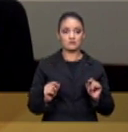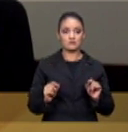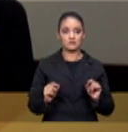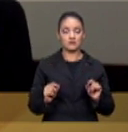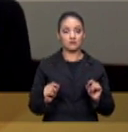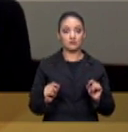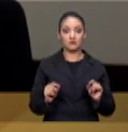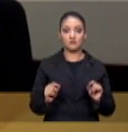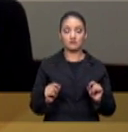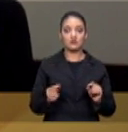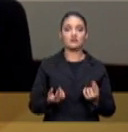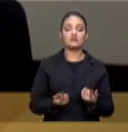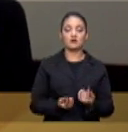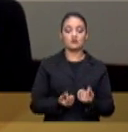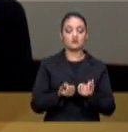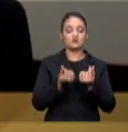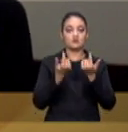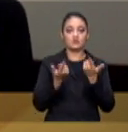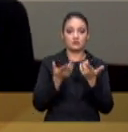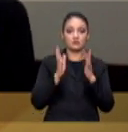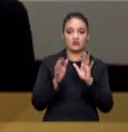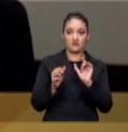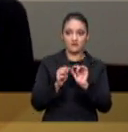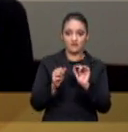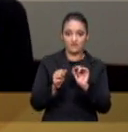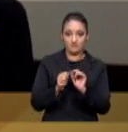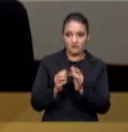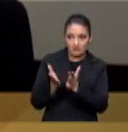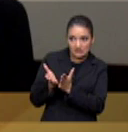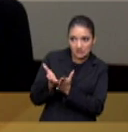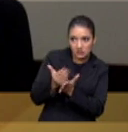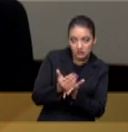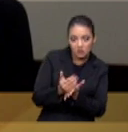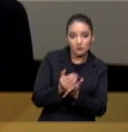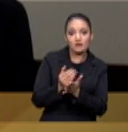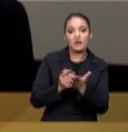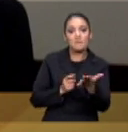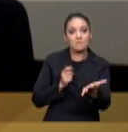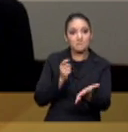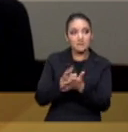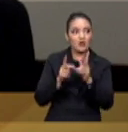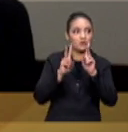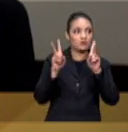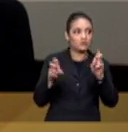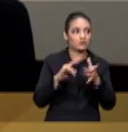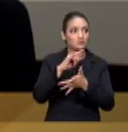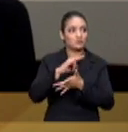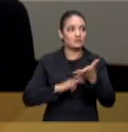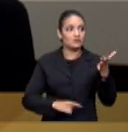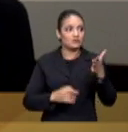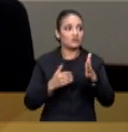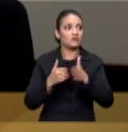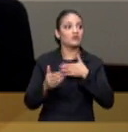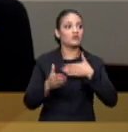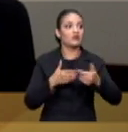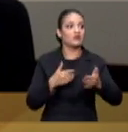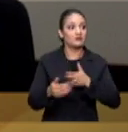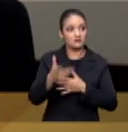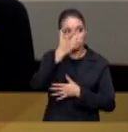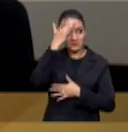do imposto de renda retido na fonte, pagos a qualquer título, seja para